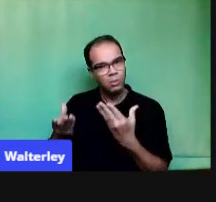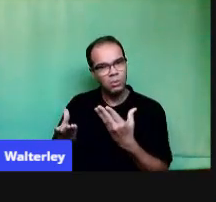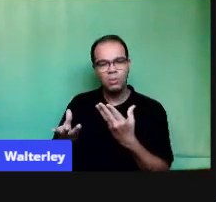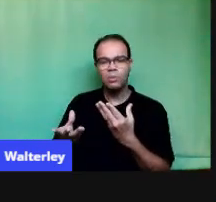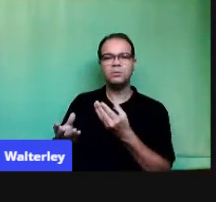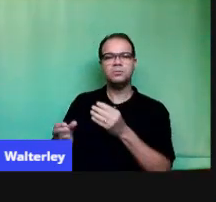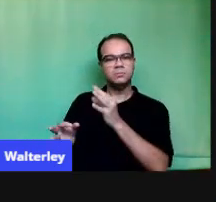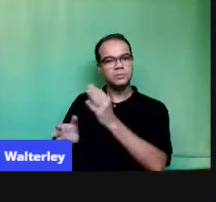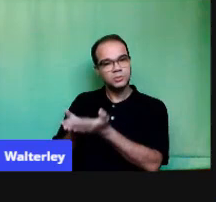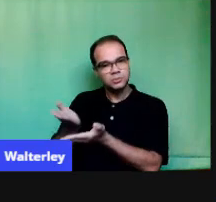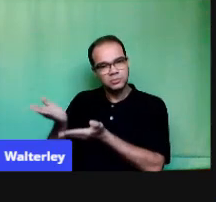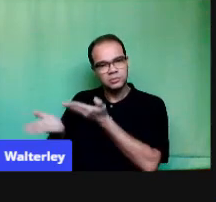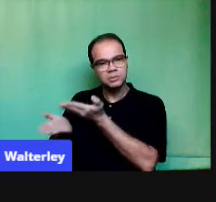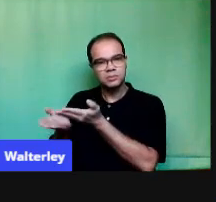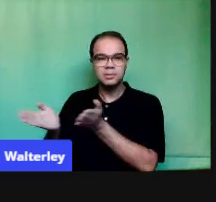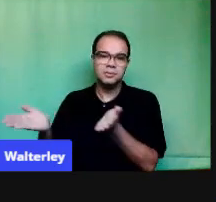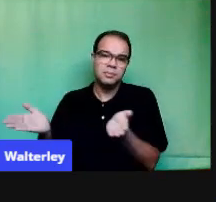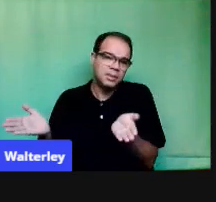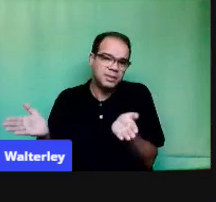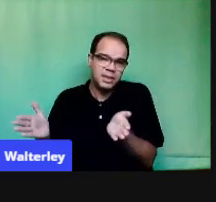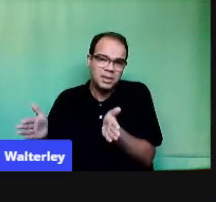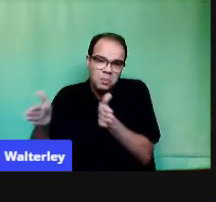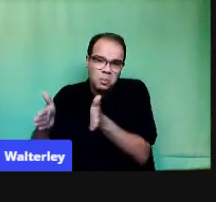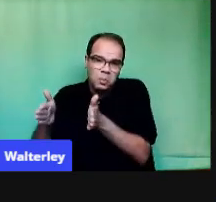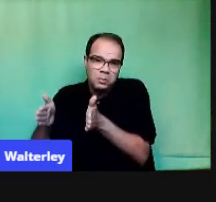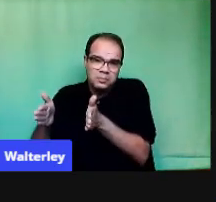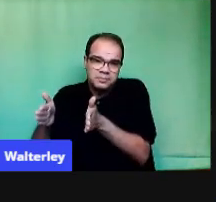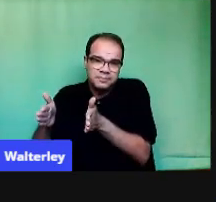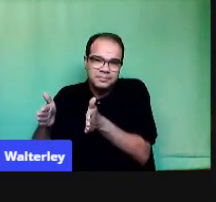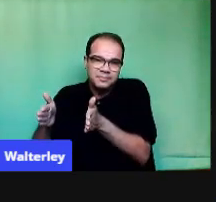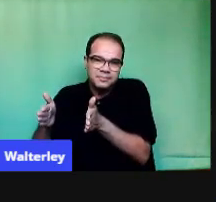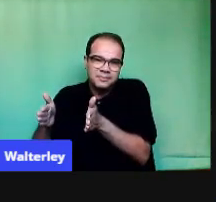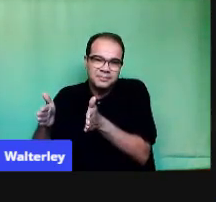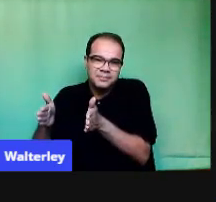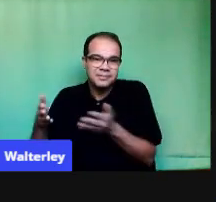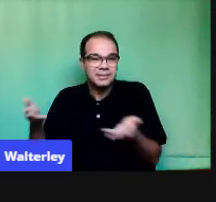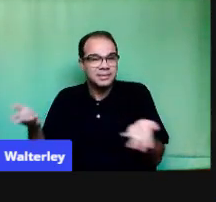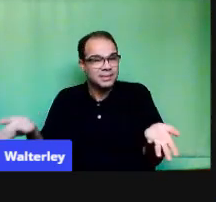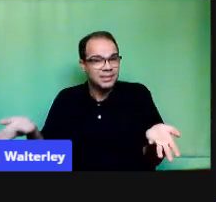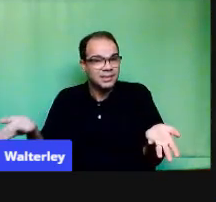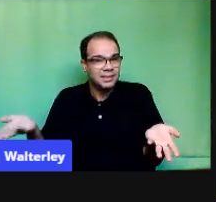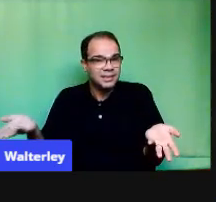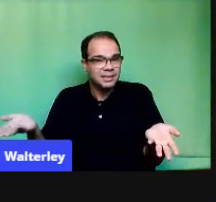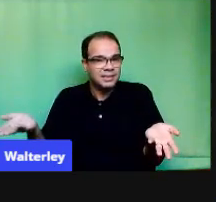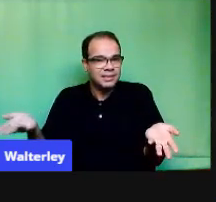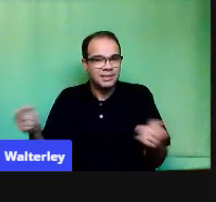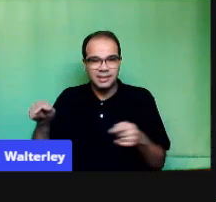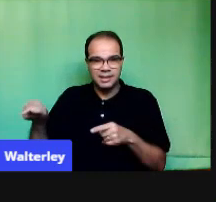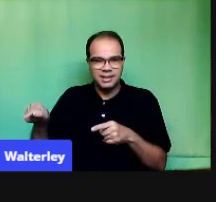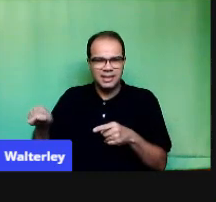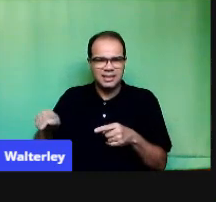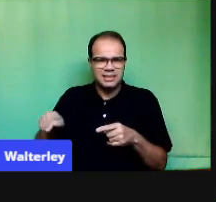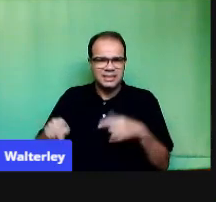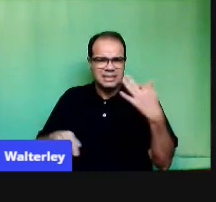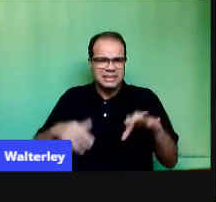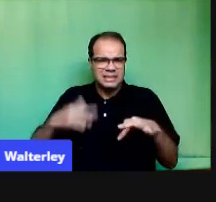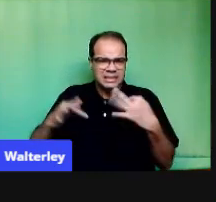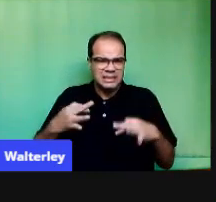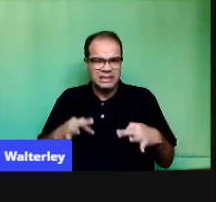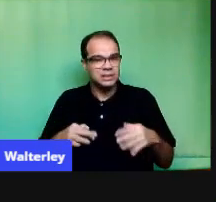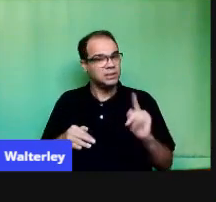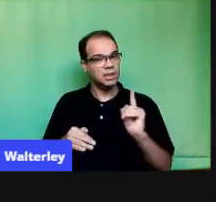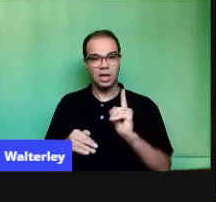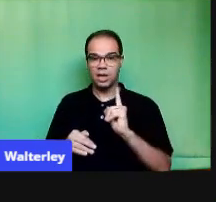tinha restrição de espaço, então ele não é tão bom assim. Saúde, eles não têm lesão, eles não estavam machucados, eles eram